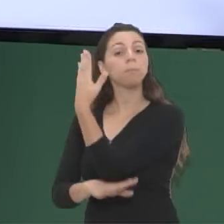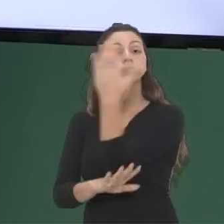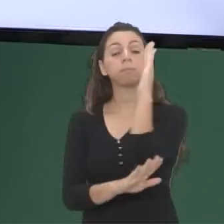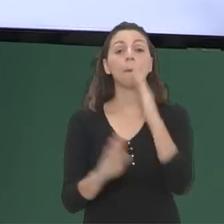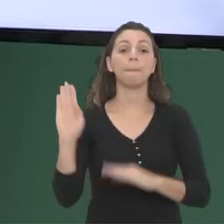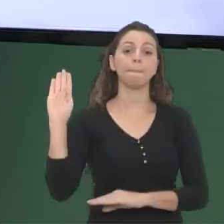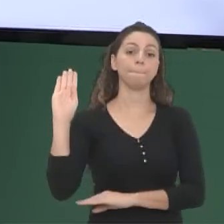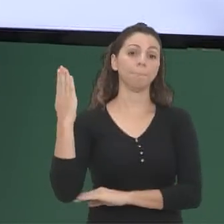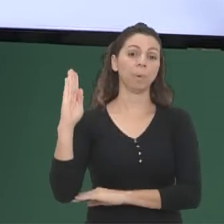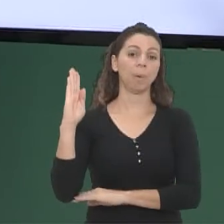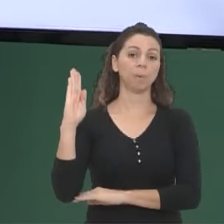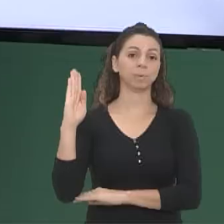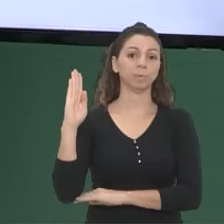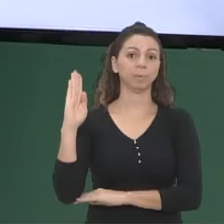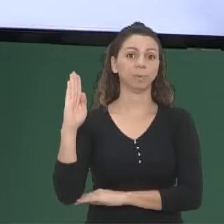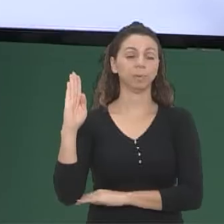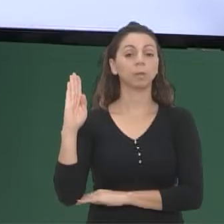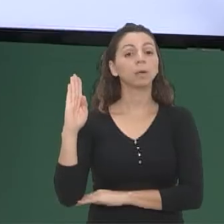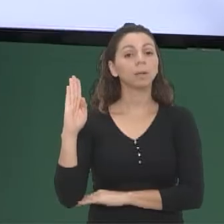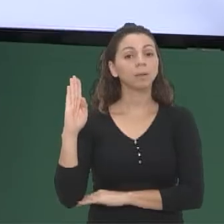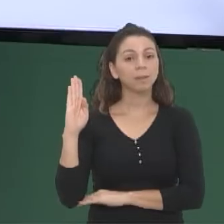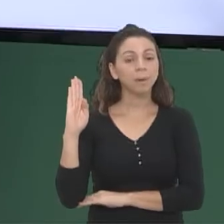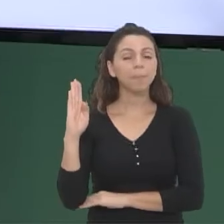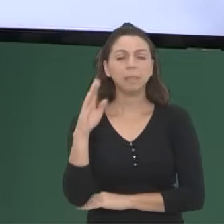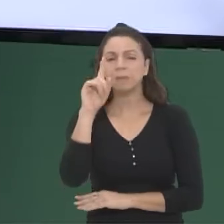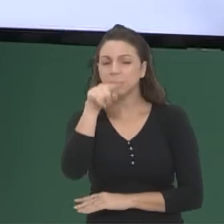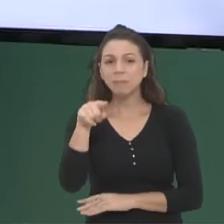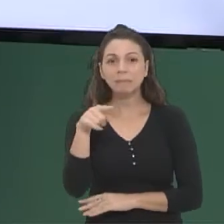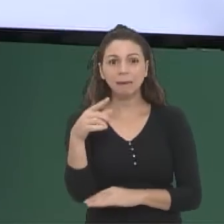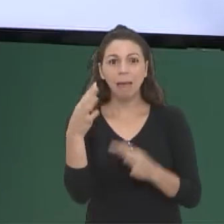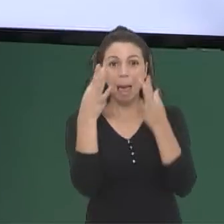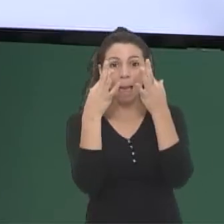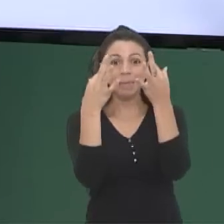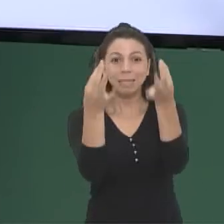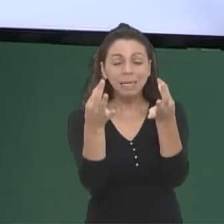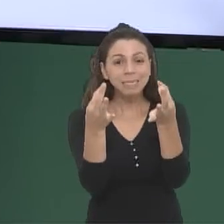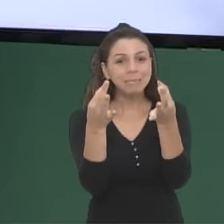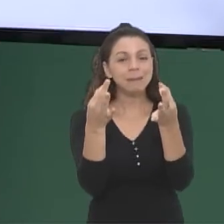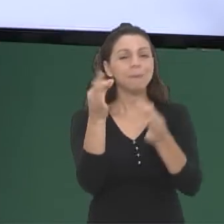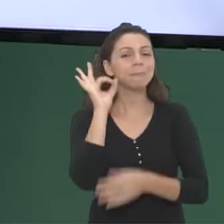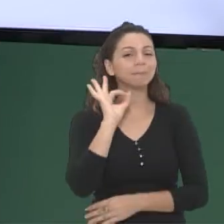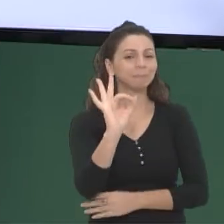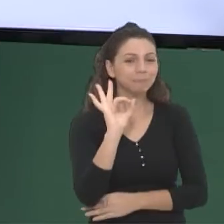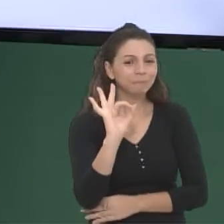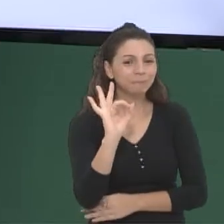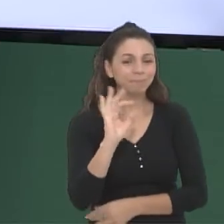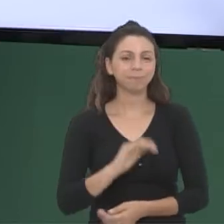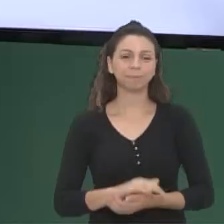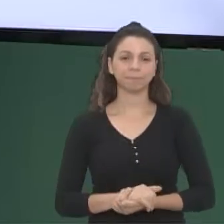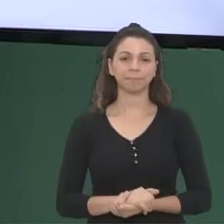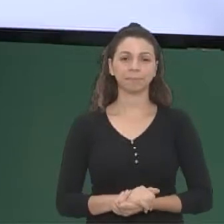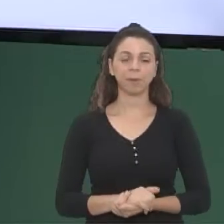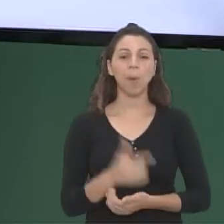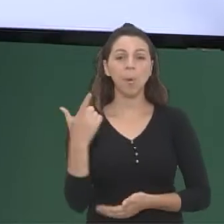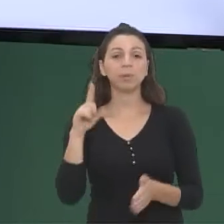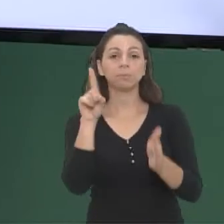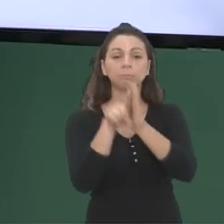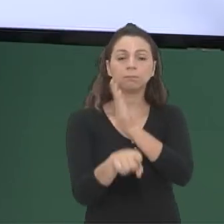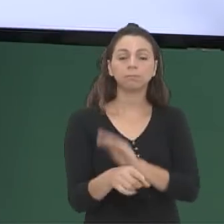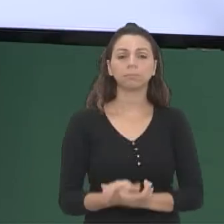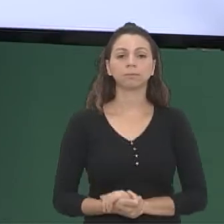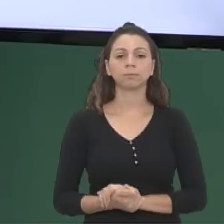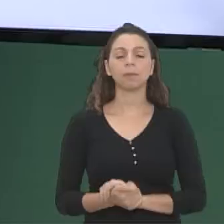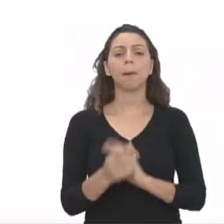biológico. Pegadinha que eu fiz com vocês, mas quem prestou atenção, acertou. Vamos para mais um quiz? Terceiro, as variações